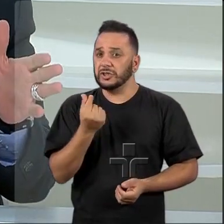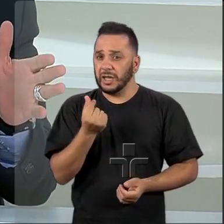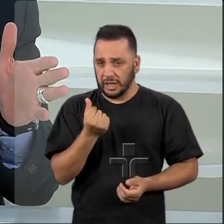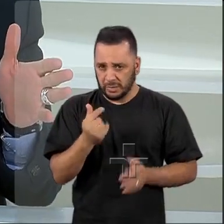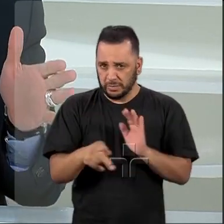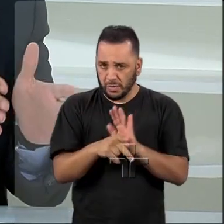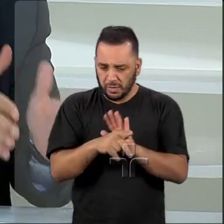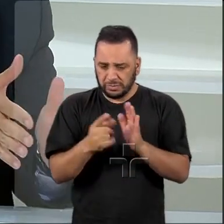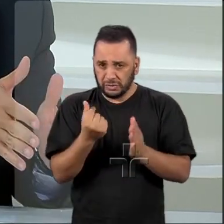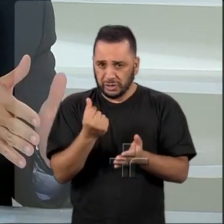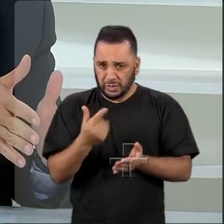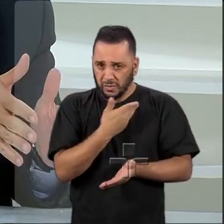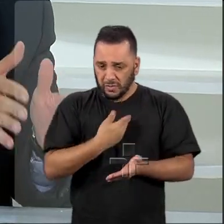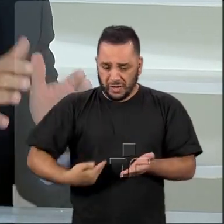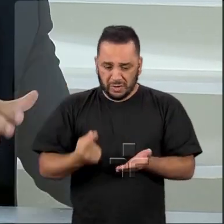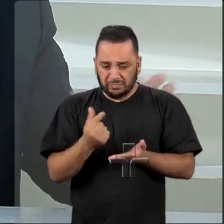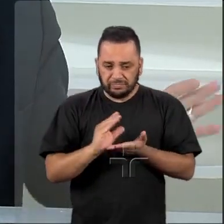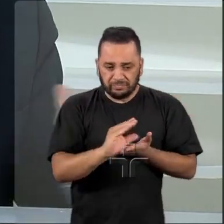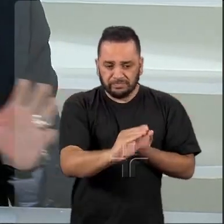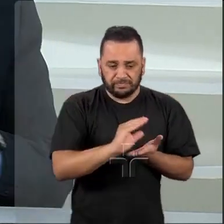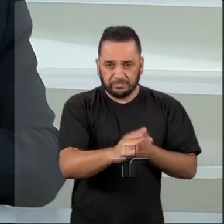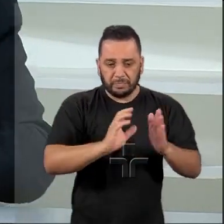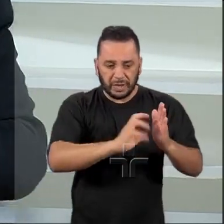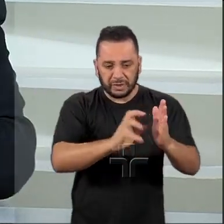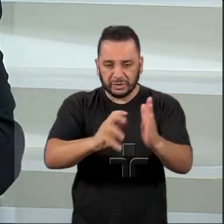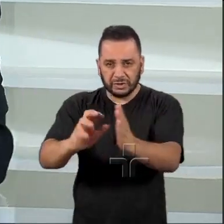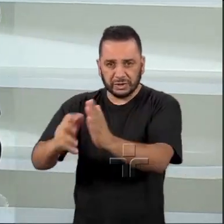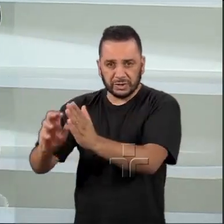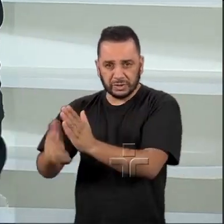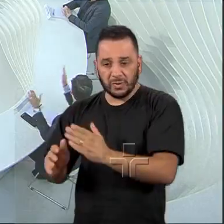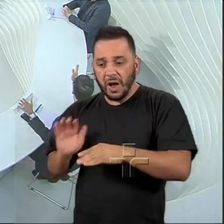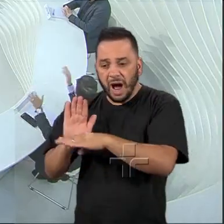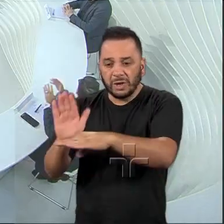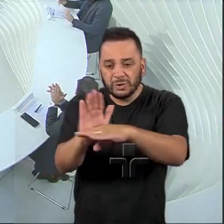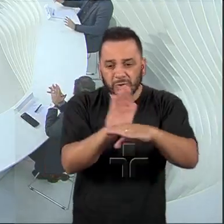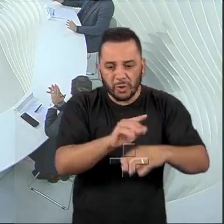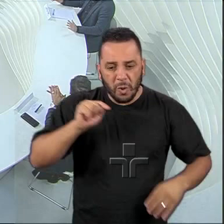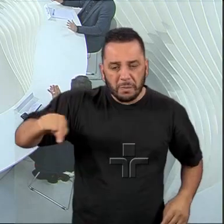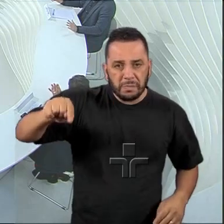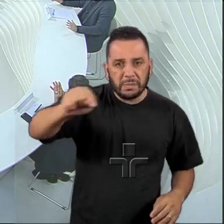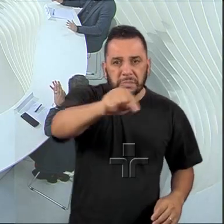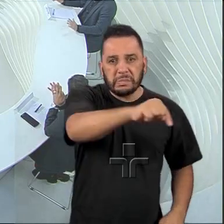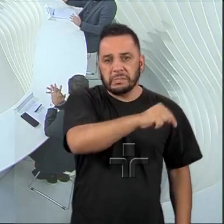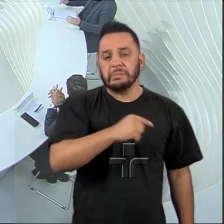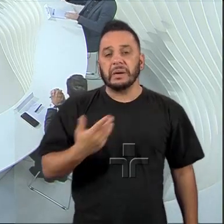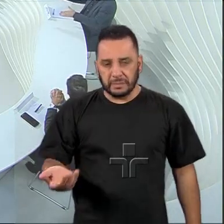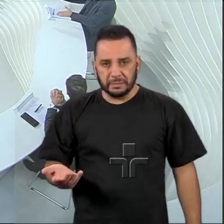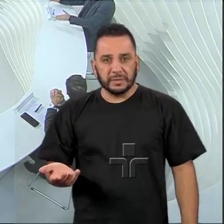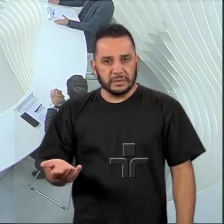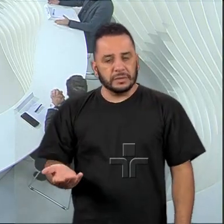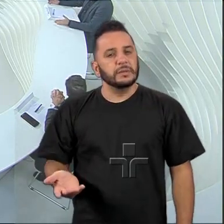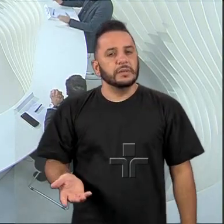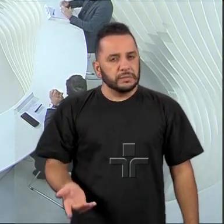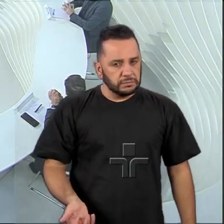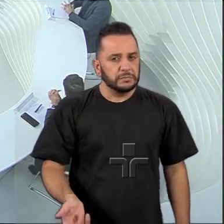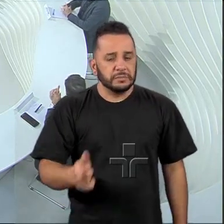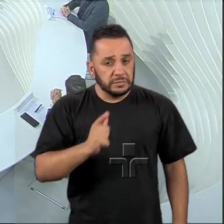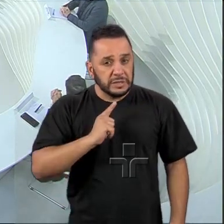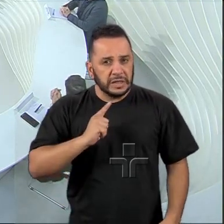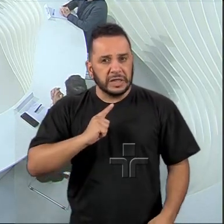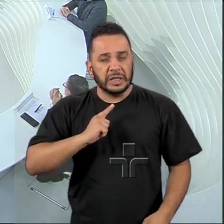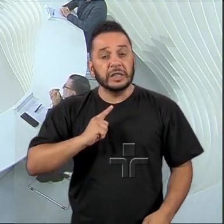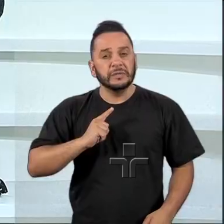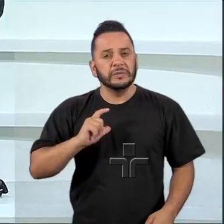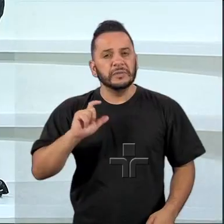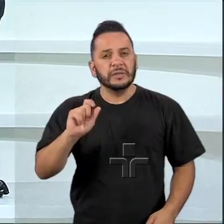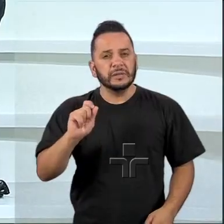ele beneficiou os que já estavam. Só que mas teve muita gente que perdeu dinheiro. Não deu certo. Não. Teve tentaram manter